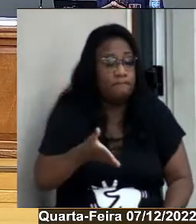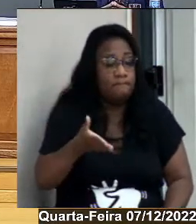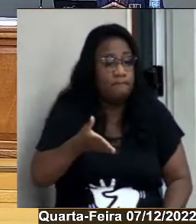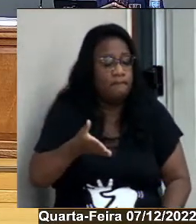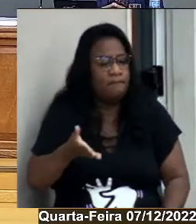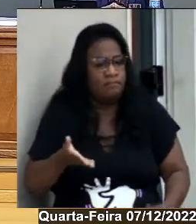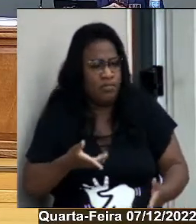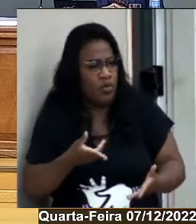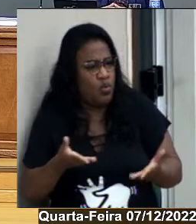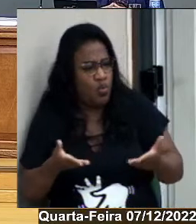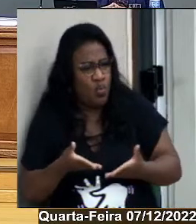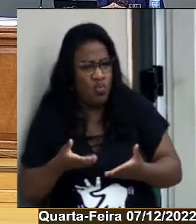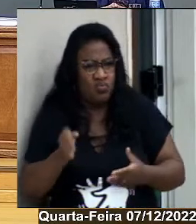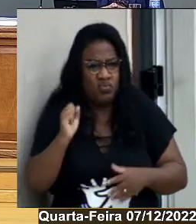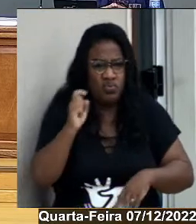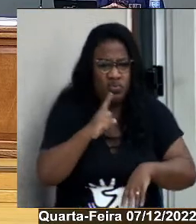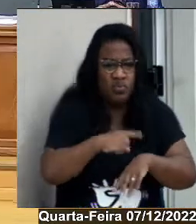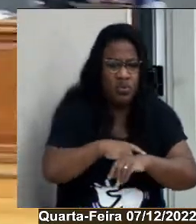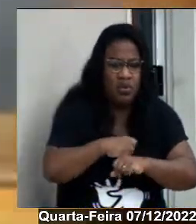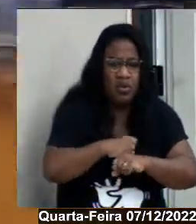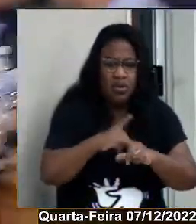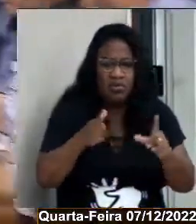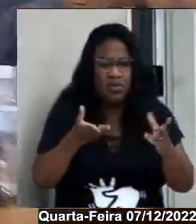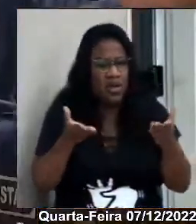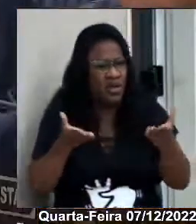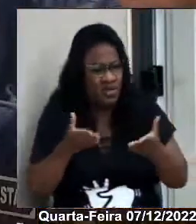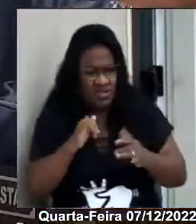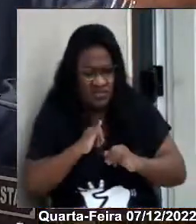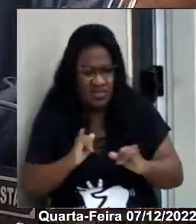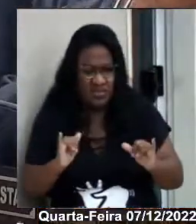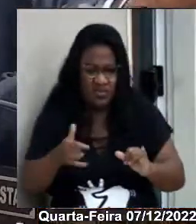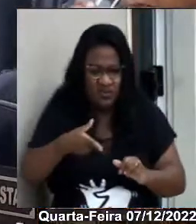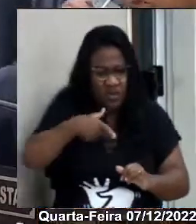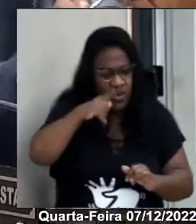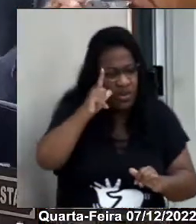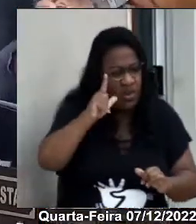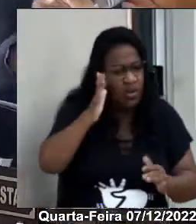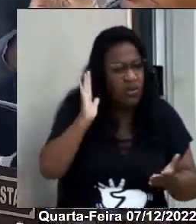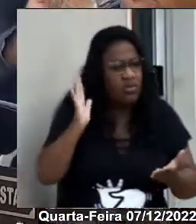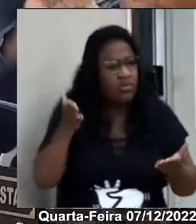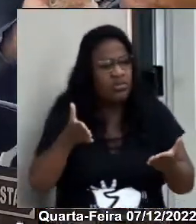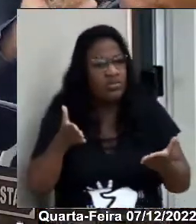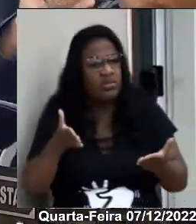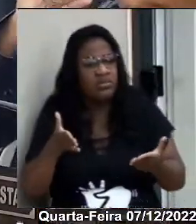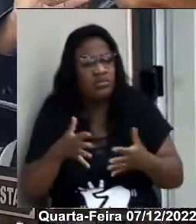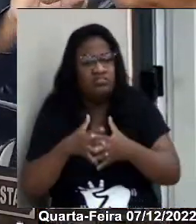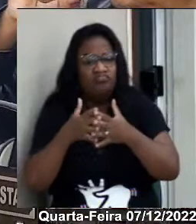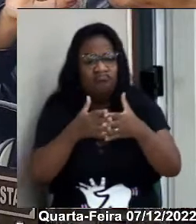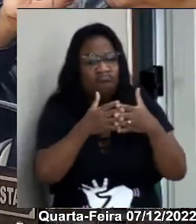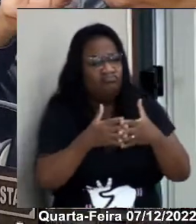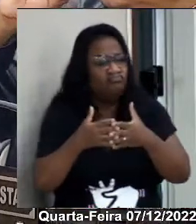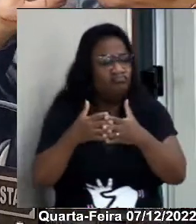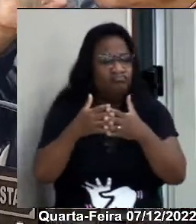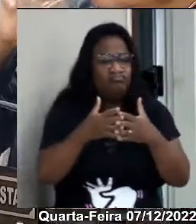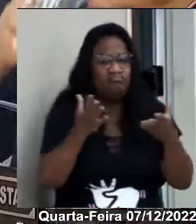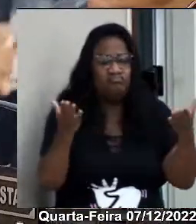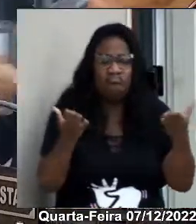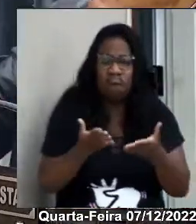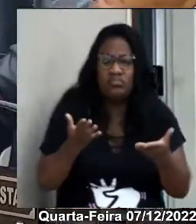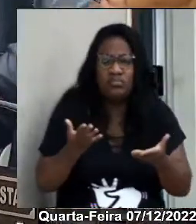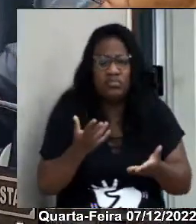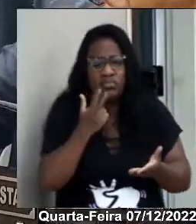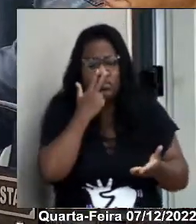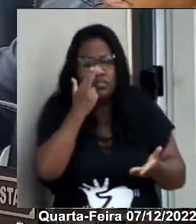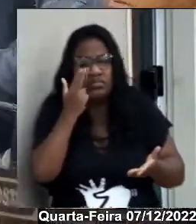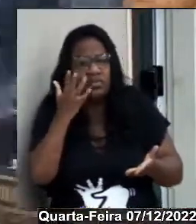manhã, agora foi ontem. Não. No sistema está dia 29, por favor, vereador. O que o senhor está dizendo é uma mentira. Eu já compreendi, mas o senhor acabou de falar que